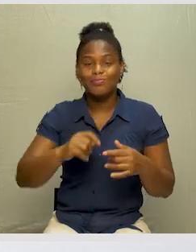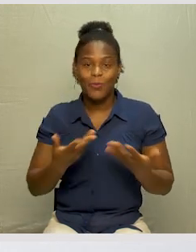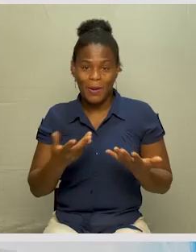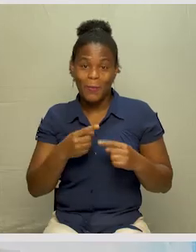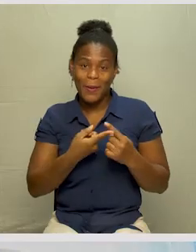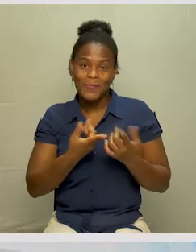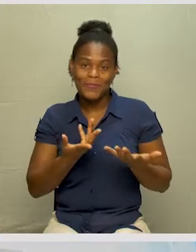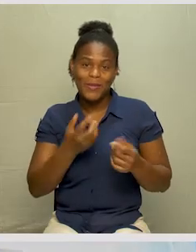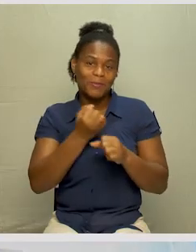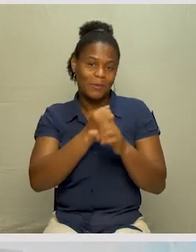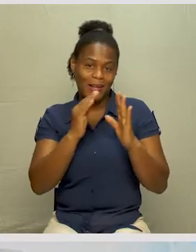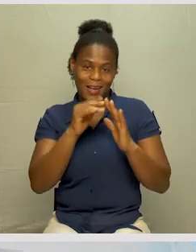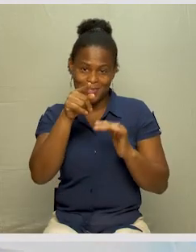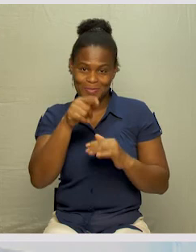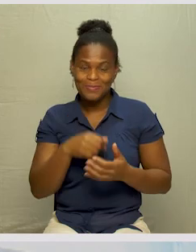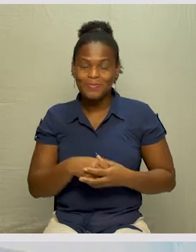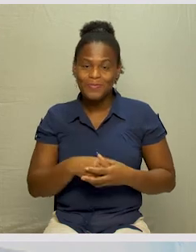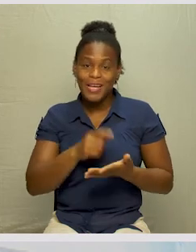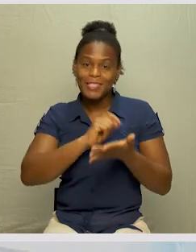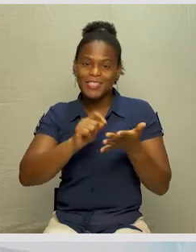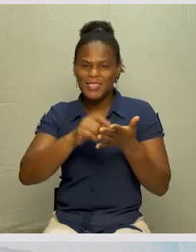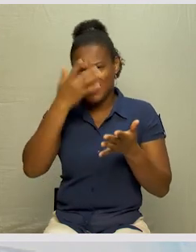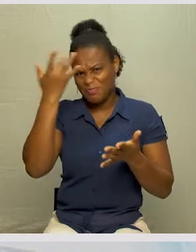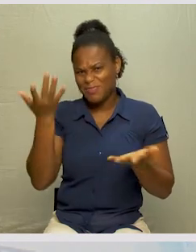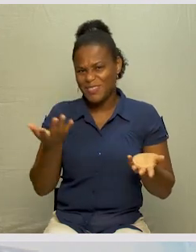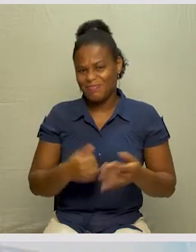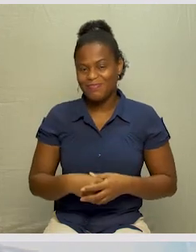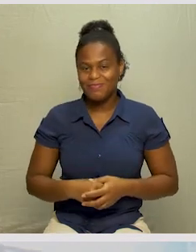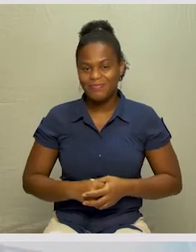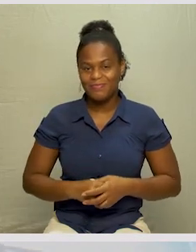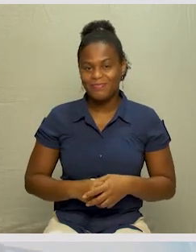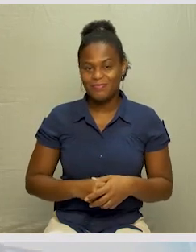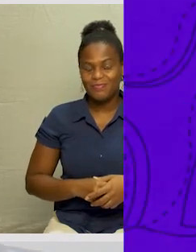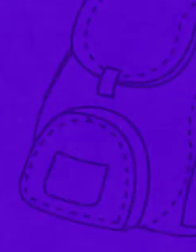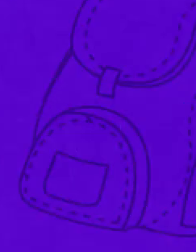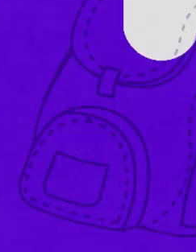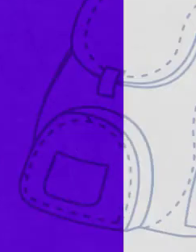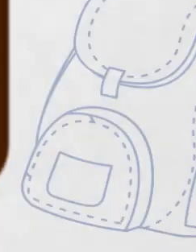financiamento. Portanto, era esse o trabalho de casa, um exercício muito simples.